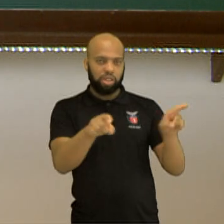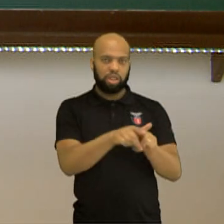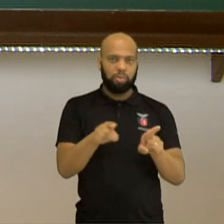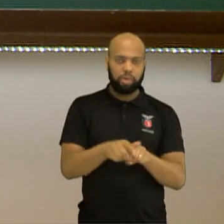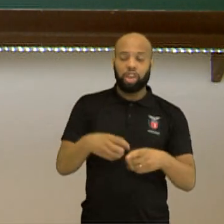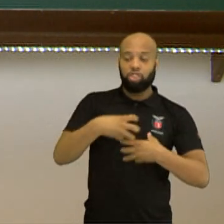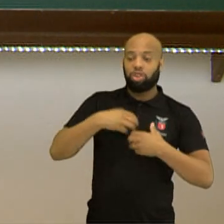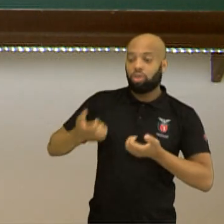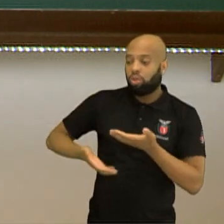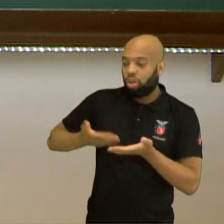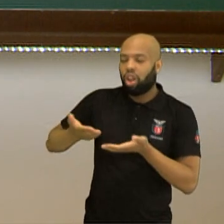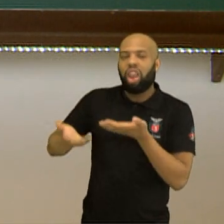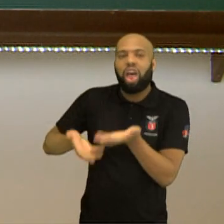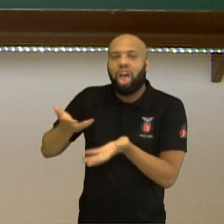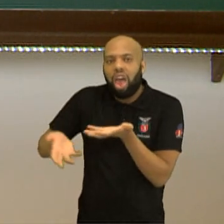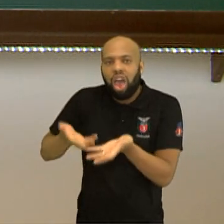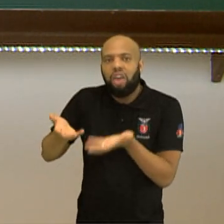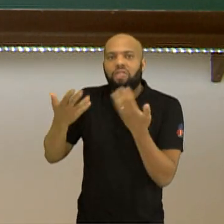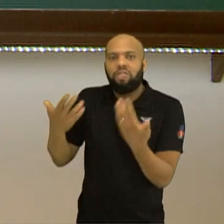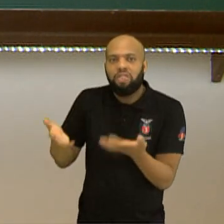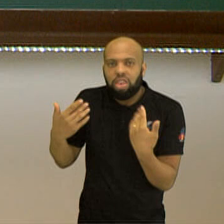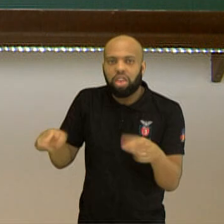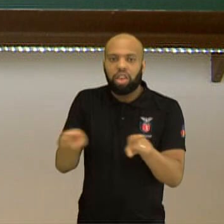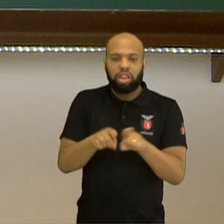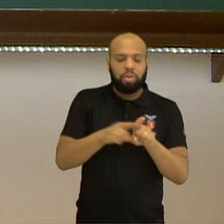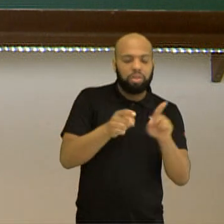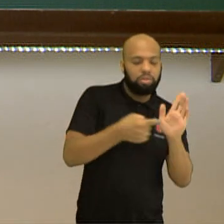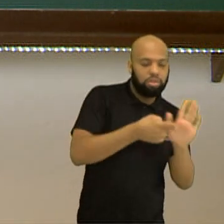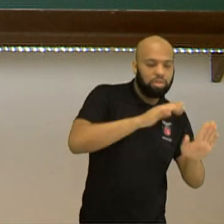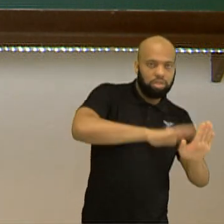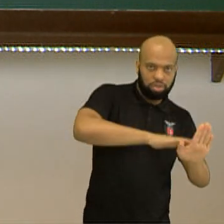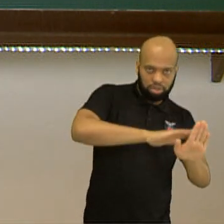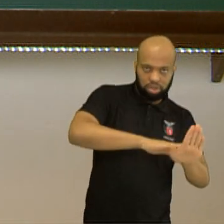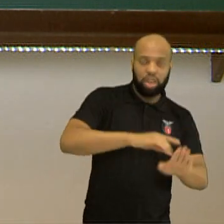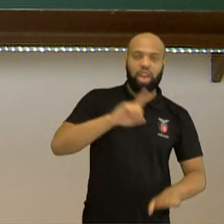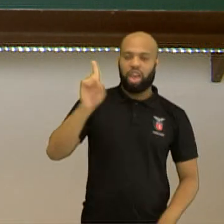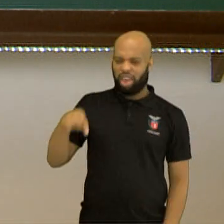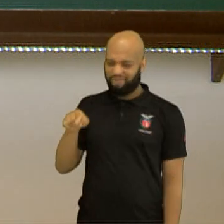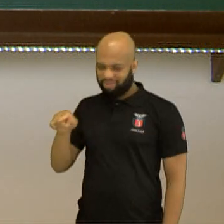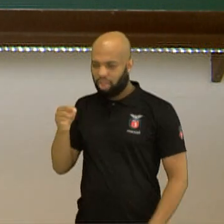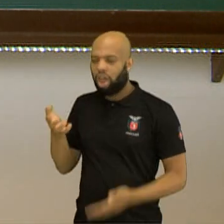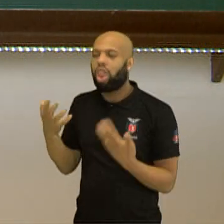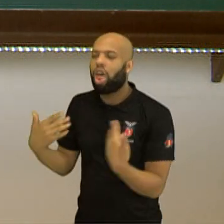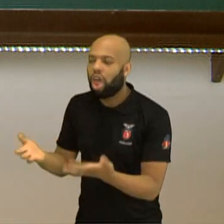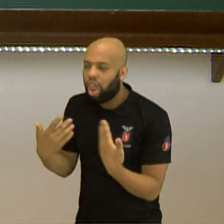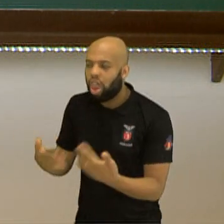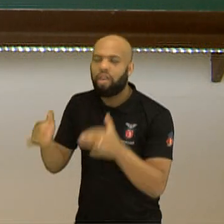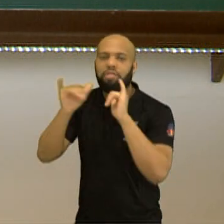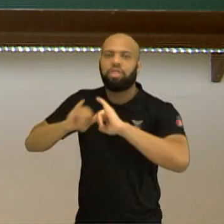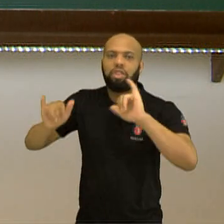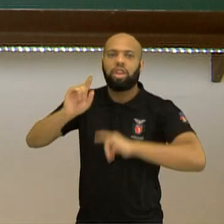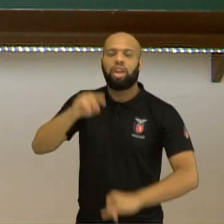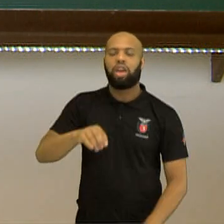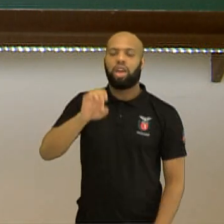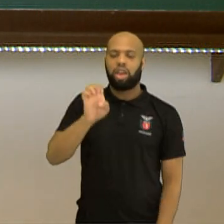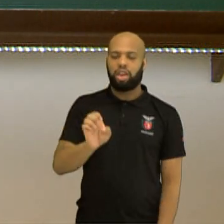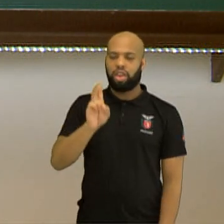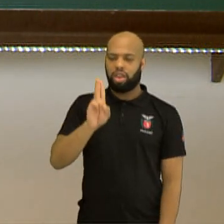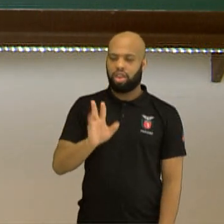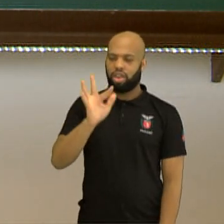Eufemismo, metáfora, né? Então, eufemismo, aquela maneira branda de